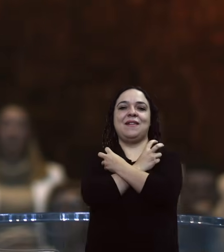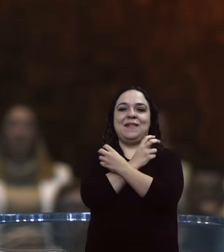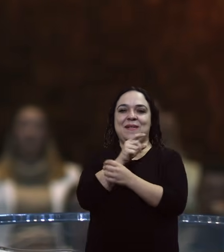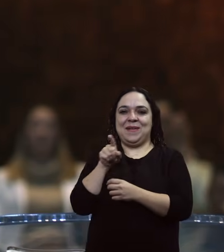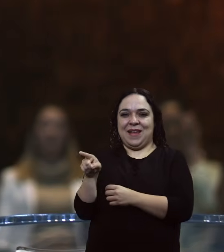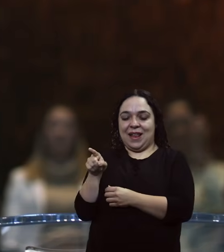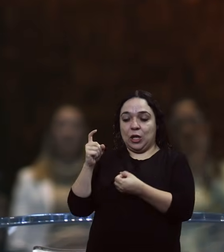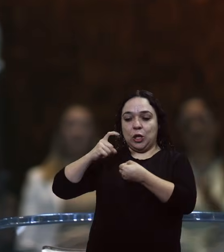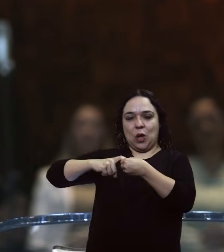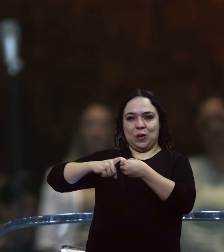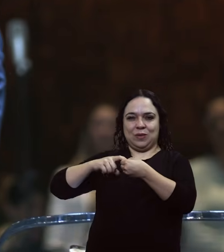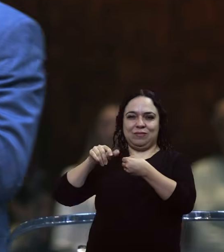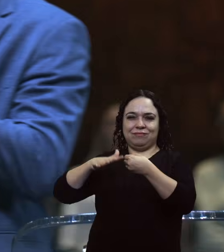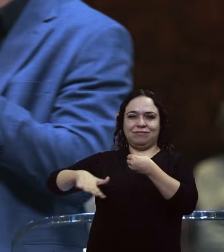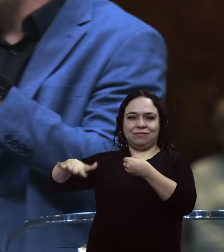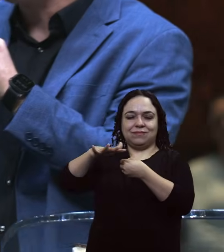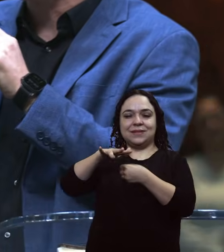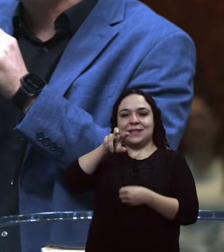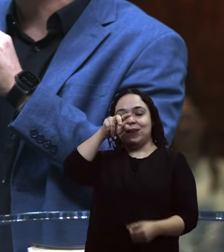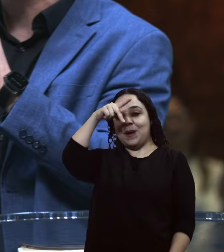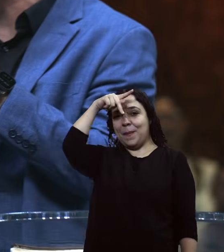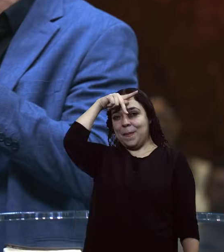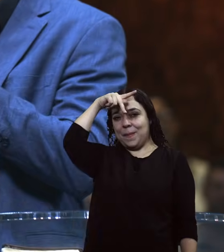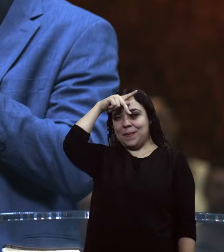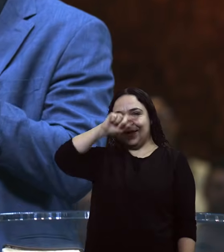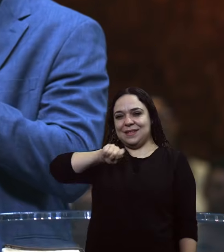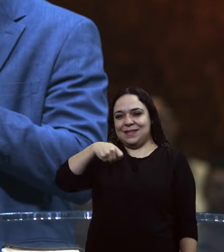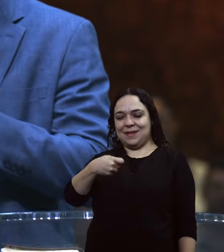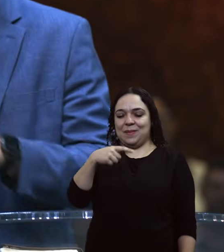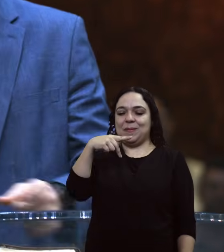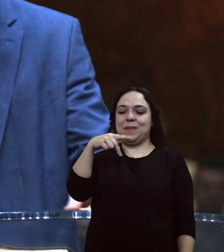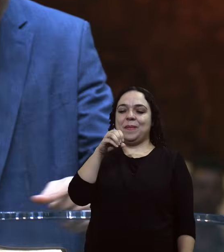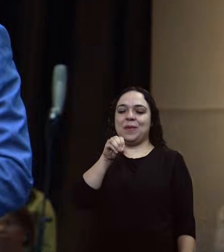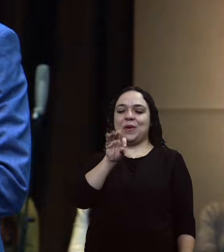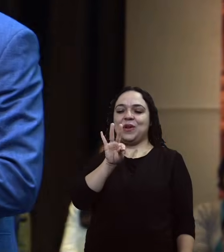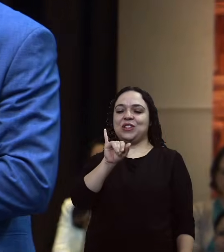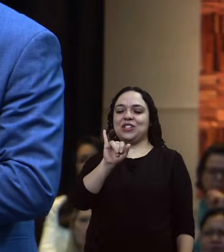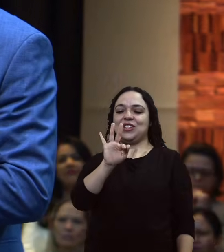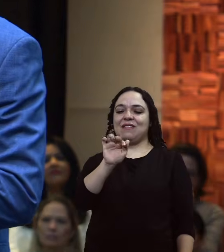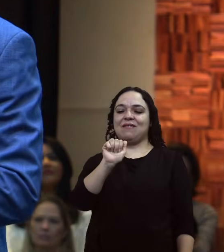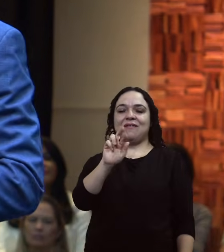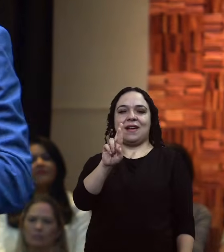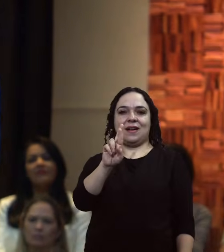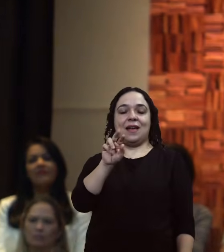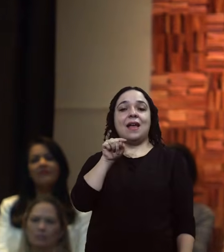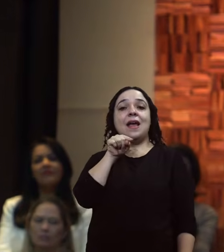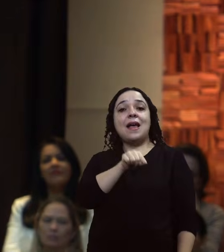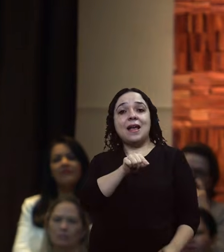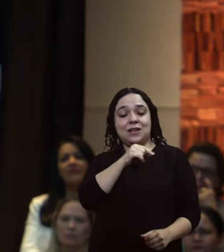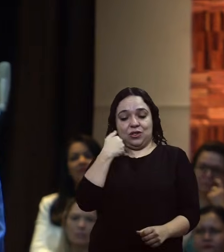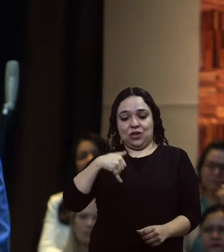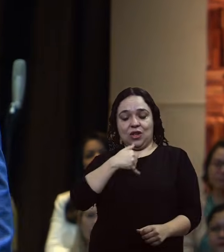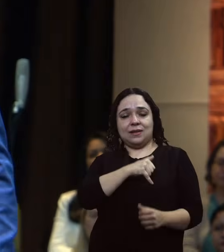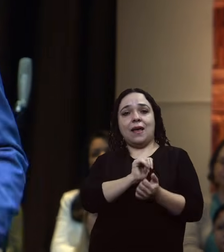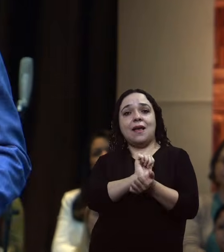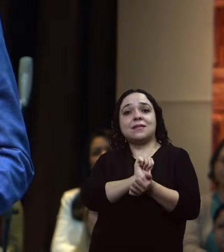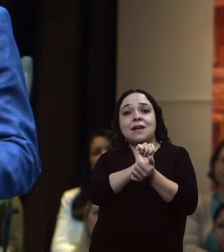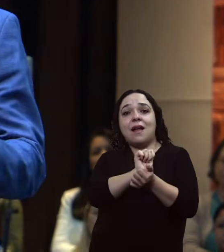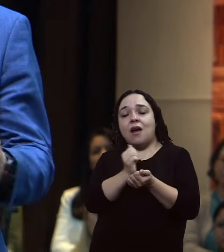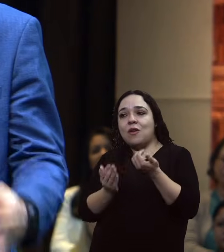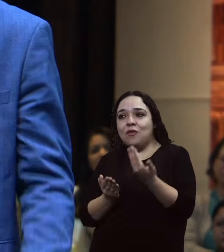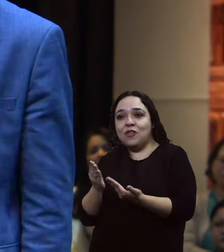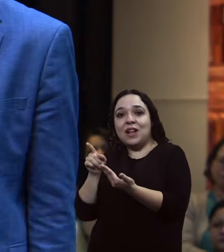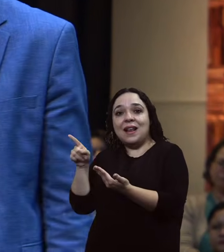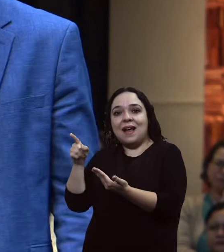o comprou, e ele servia como escravo na sua casa. Olha o que ele diz a respeito de José em